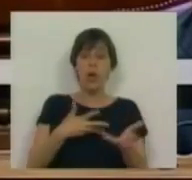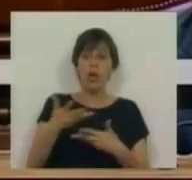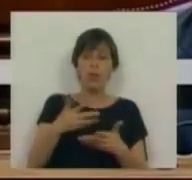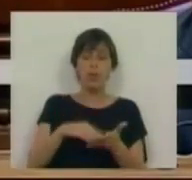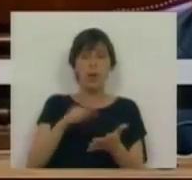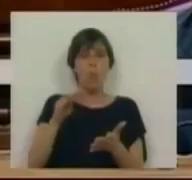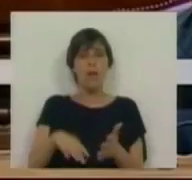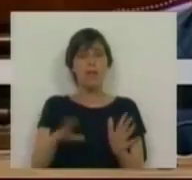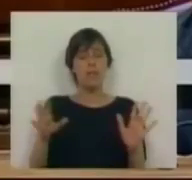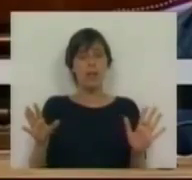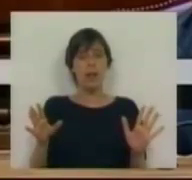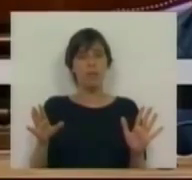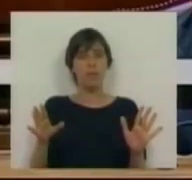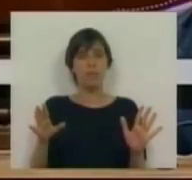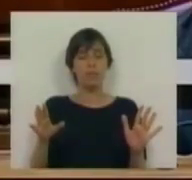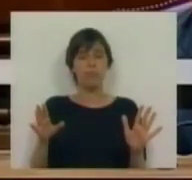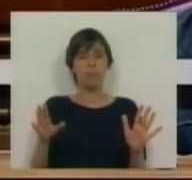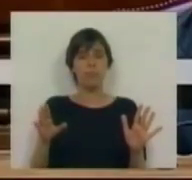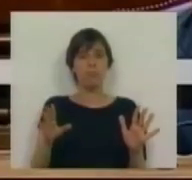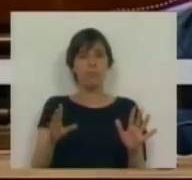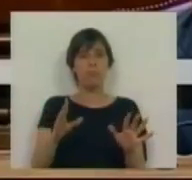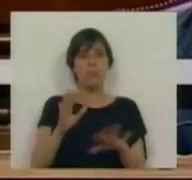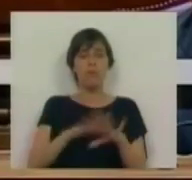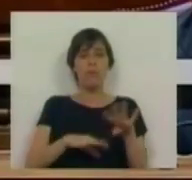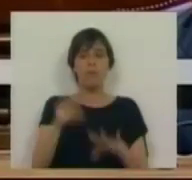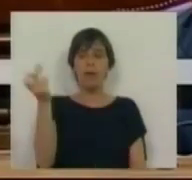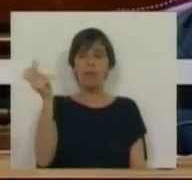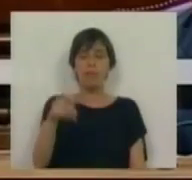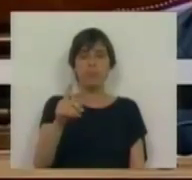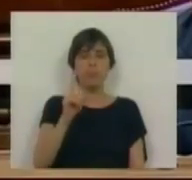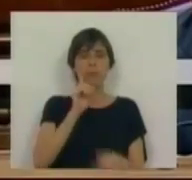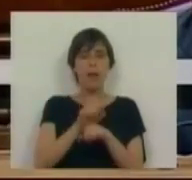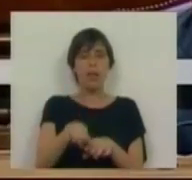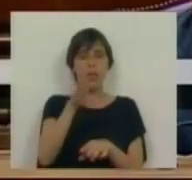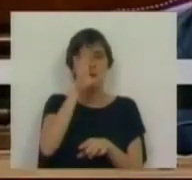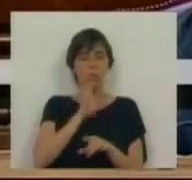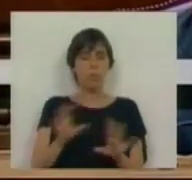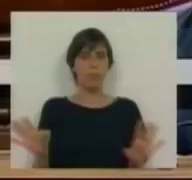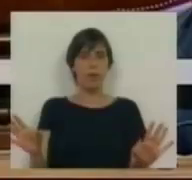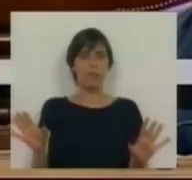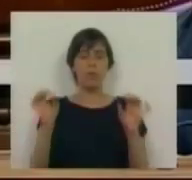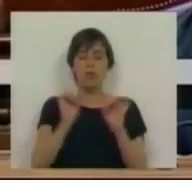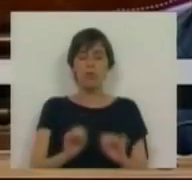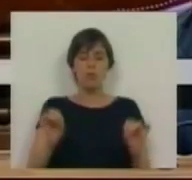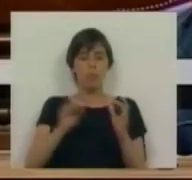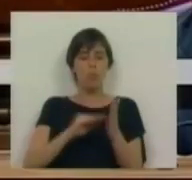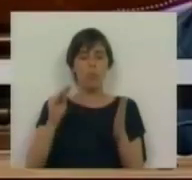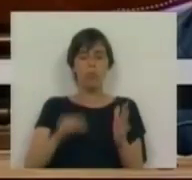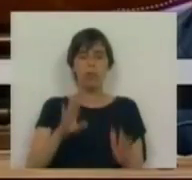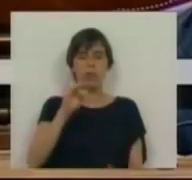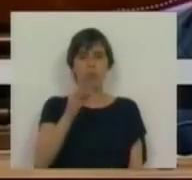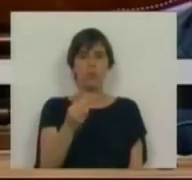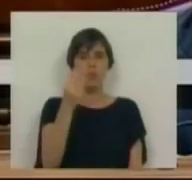negociado e assinado que tenha ocorrido na vigência deste Governo. Nenhum contrato